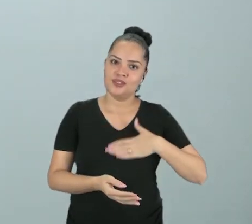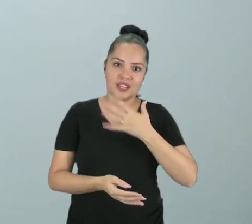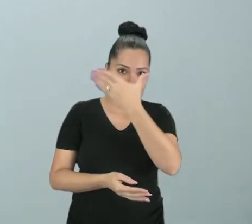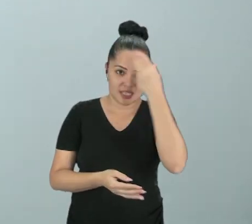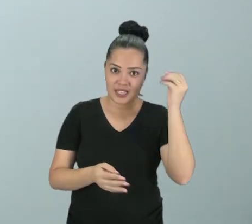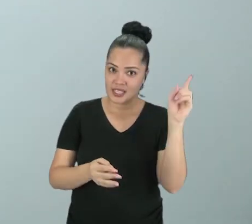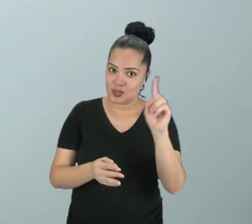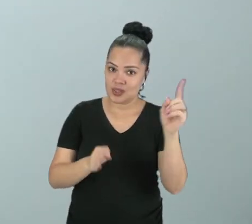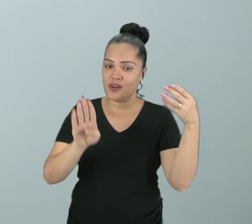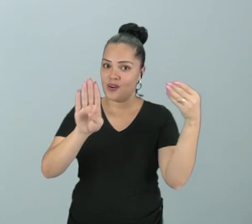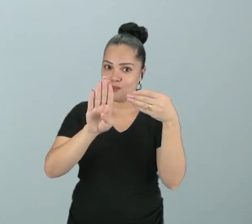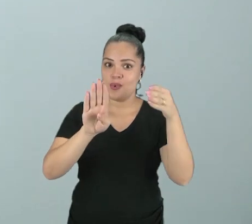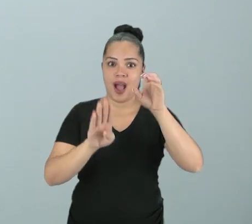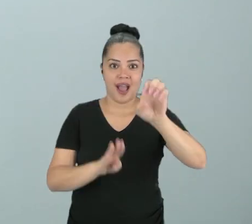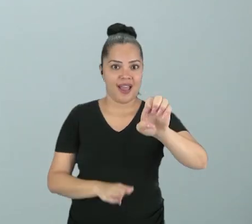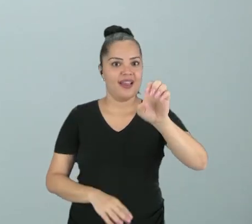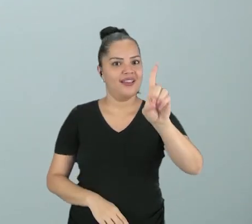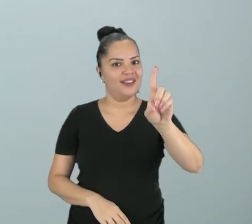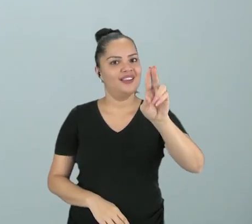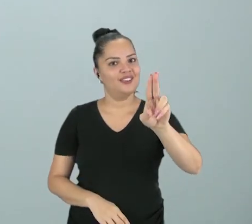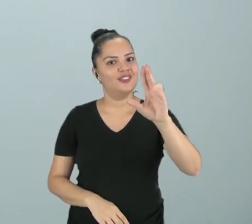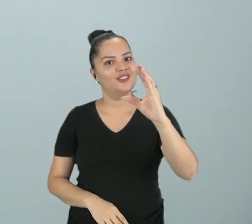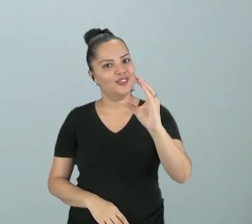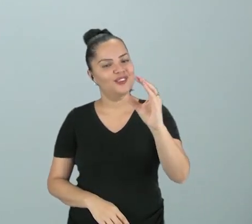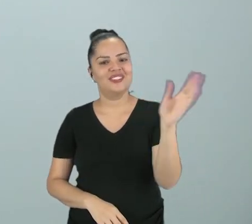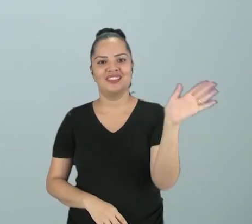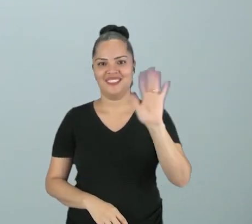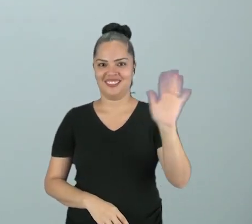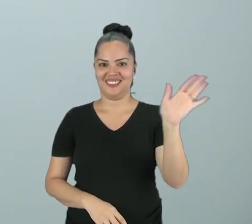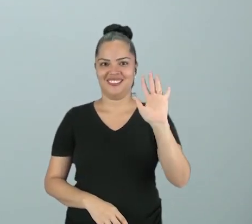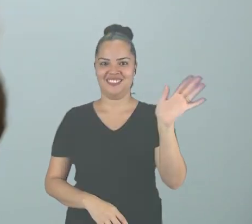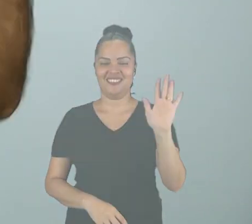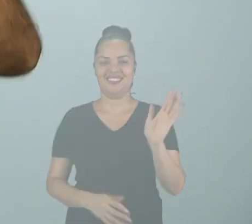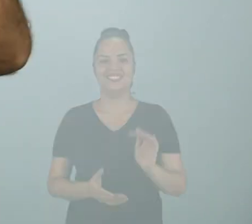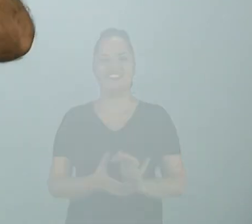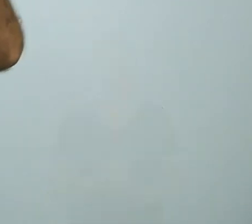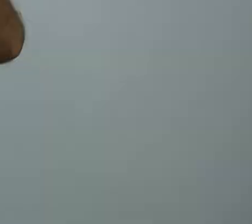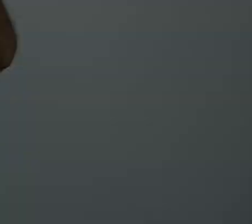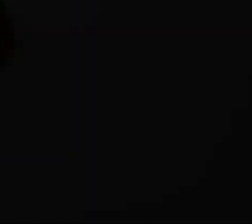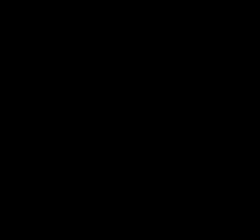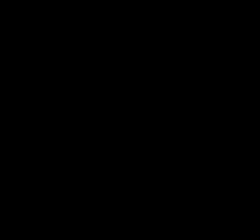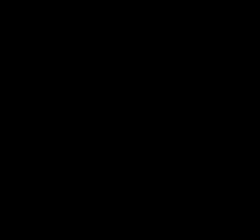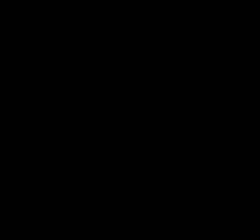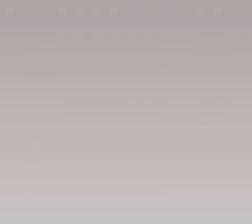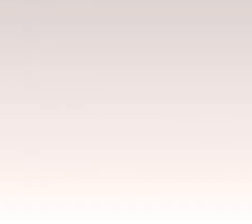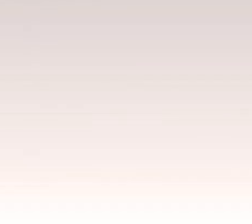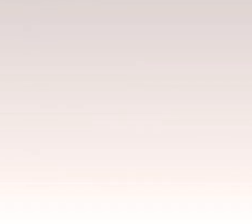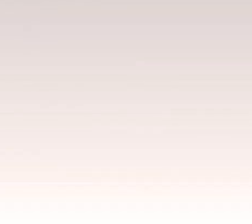acessar a plataforma Eduque da Secretaria de Educação e até o nosso próximo encontro. Tchau!